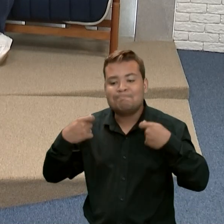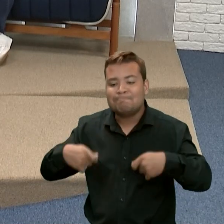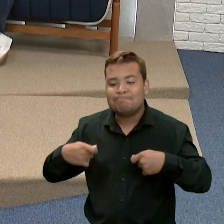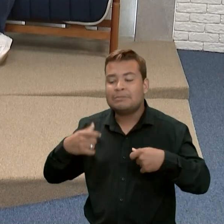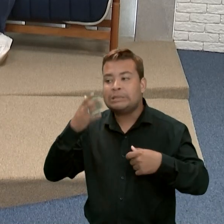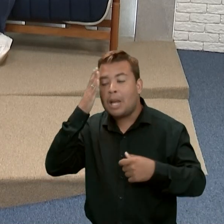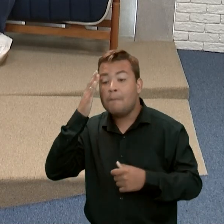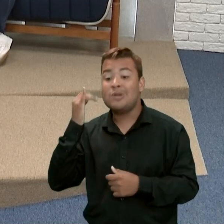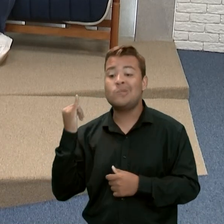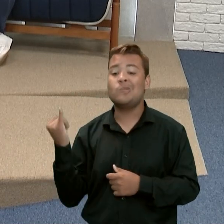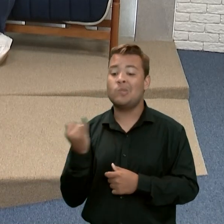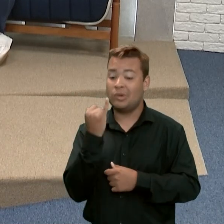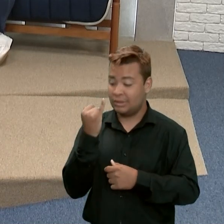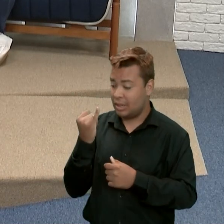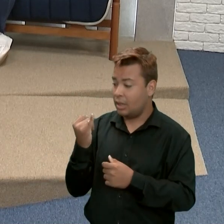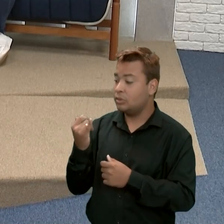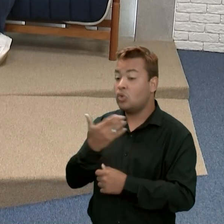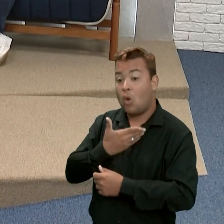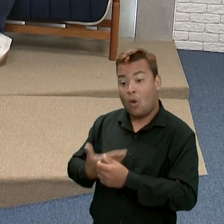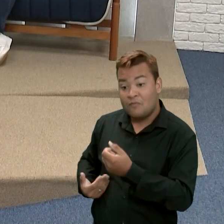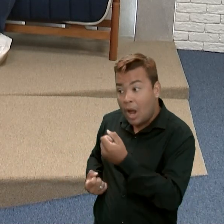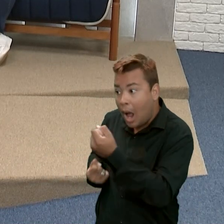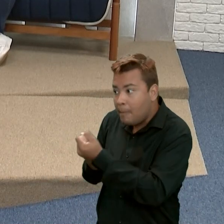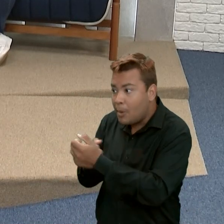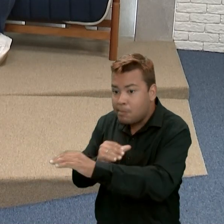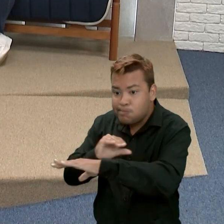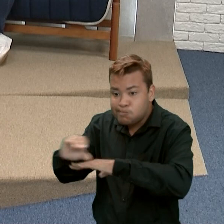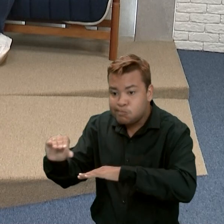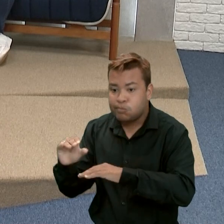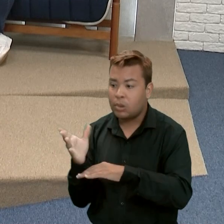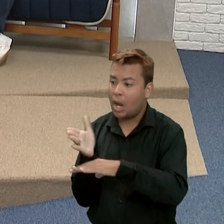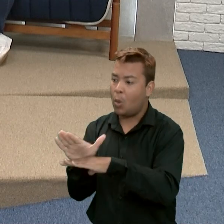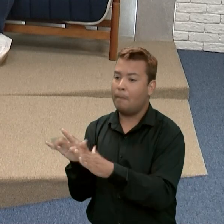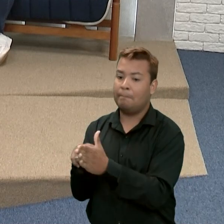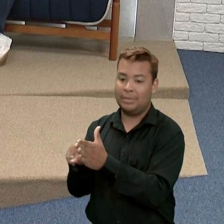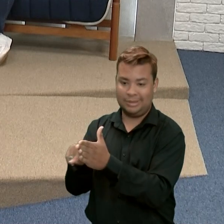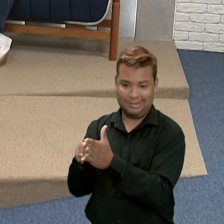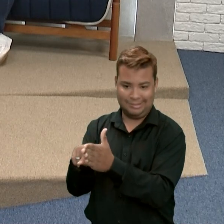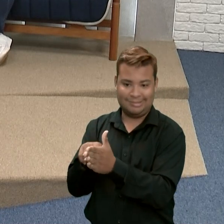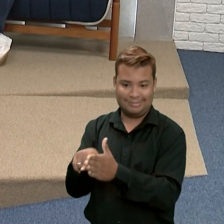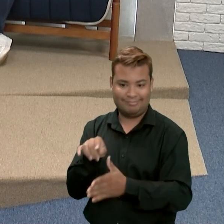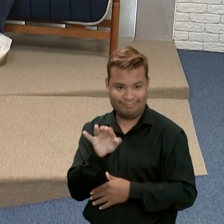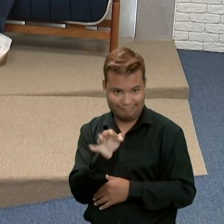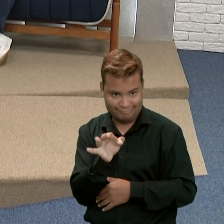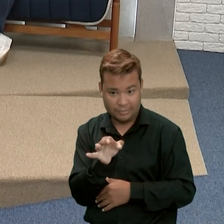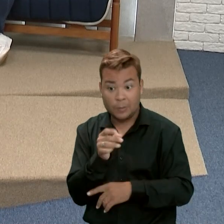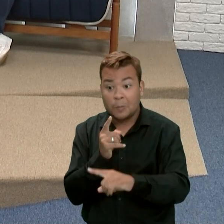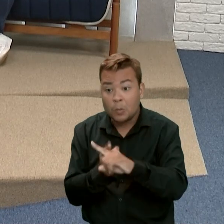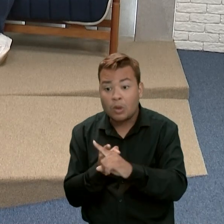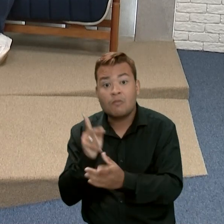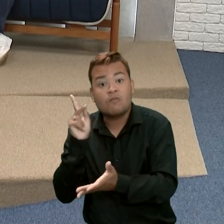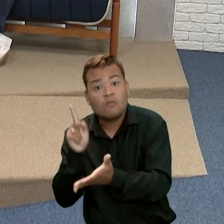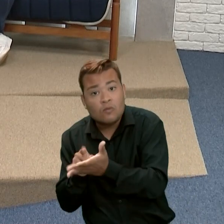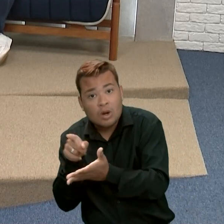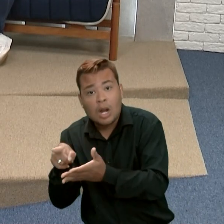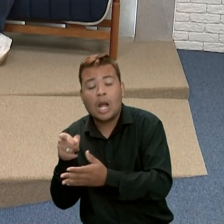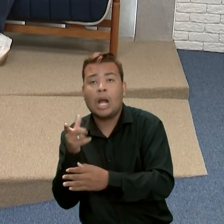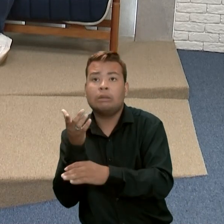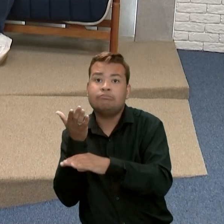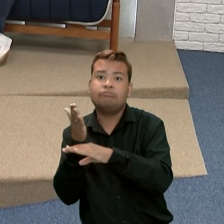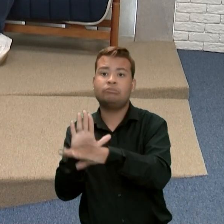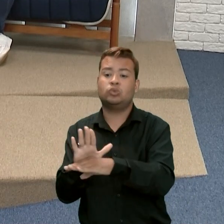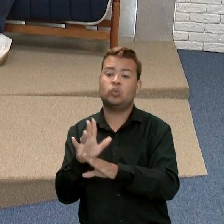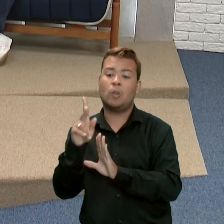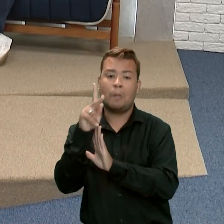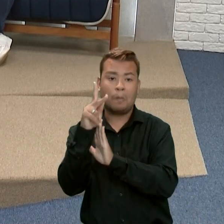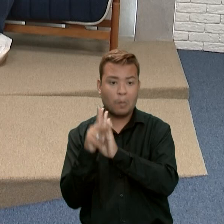às pesquisas, né, a esses trabalhos científicos, Silvia, porque de fato é isso que vai possibilitando com que projetos